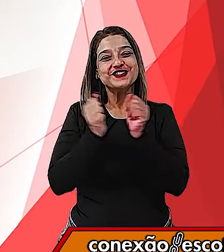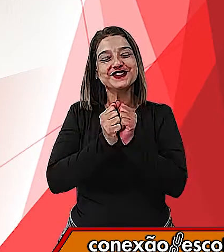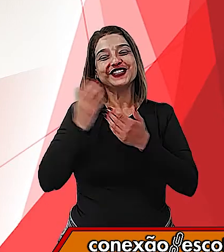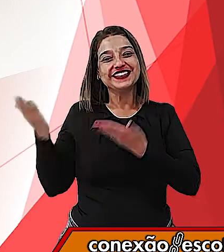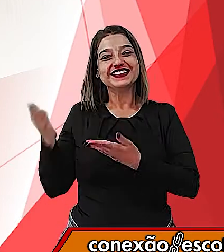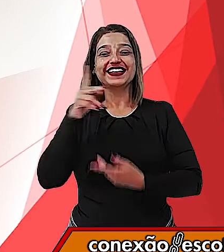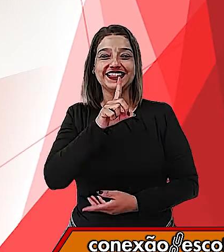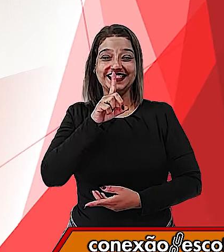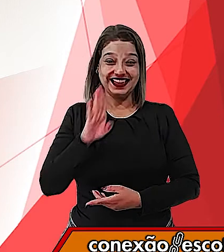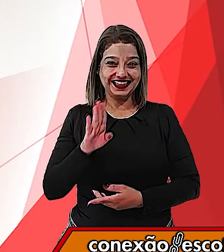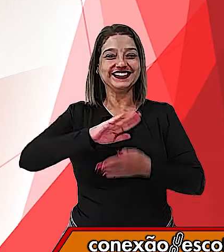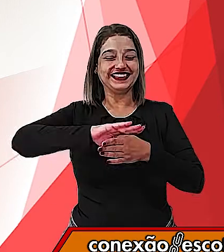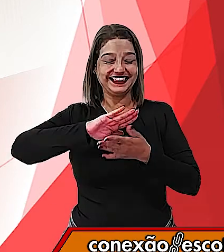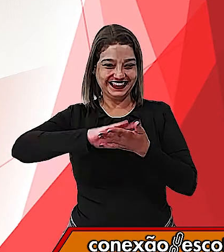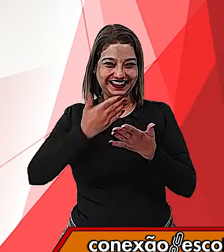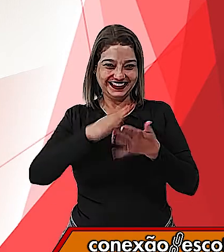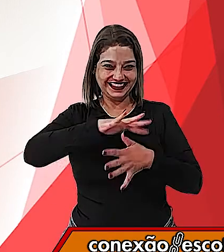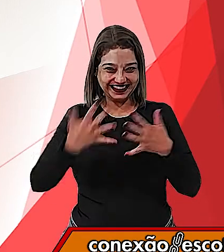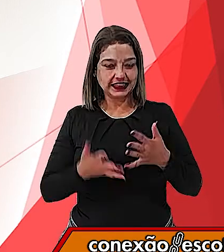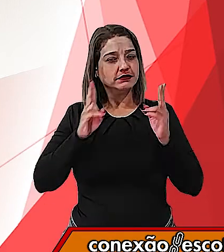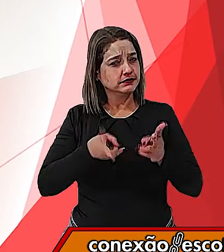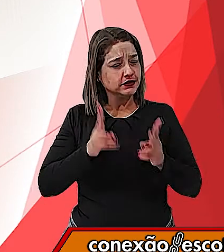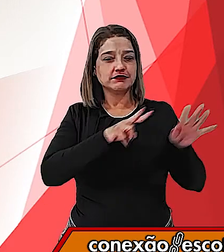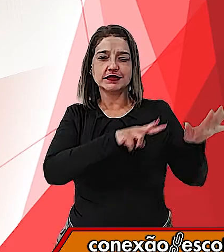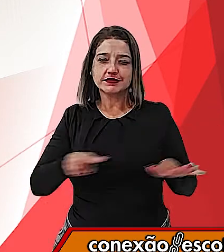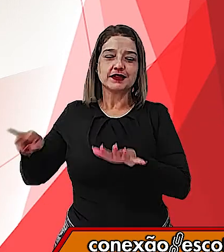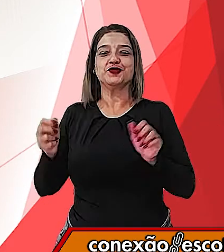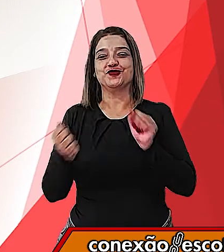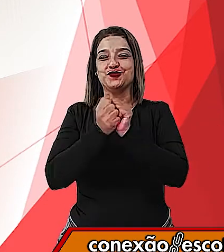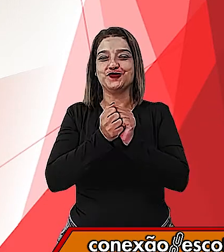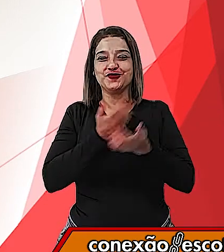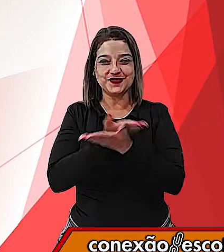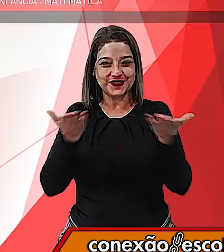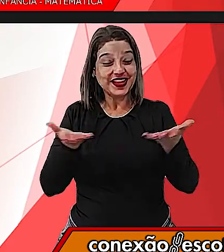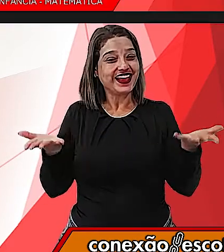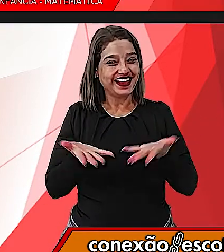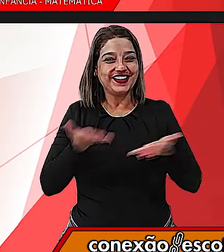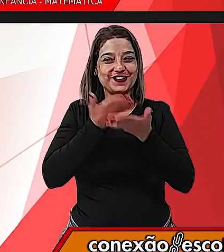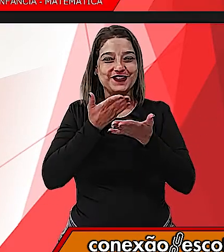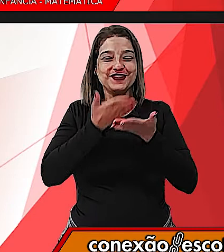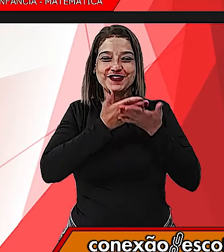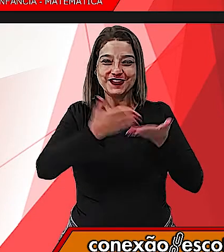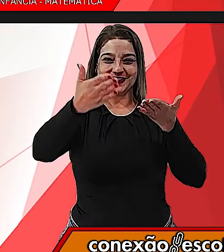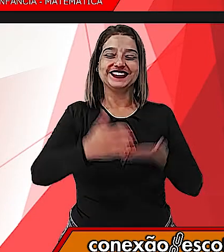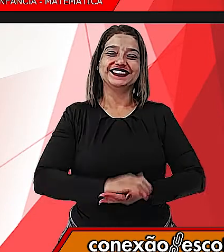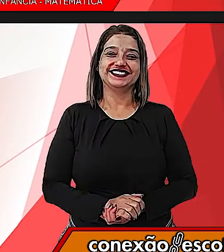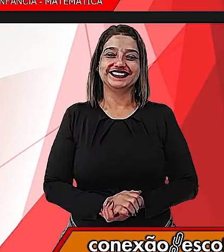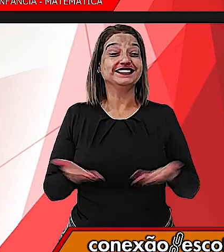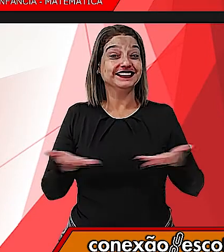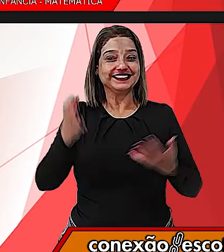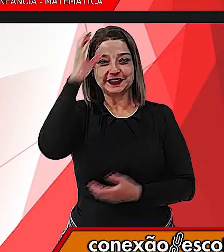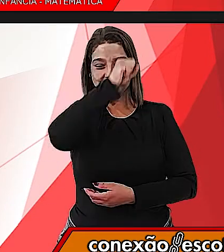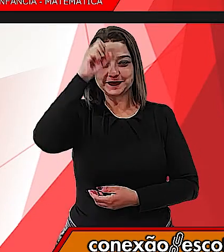intérprete Débora. Toda semana estaremos aqui com você. Vamos começar a nossa aula? Hoje vamos